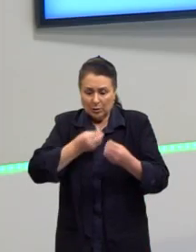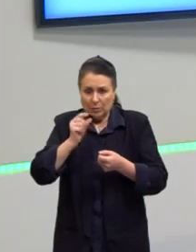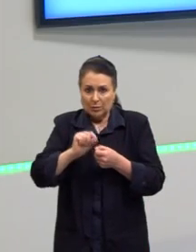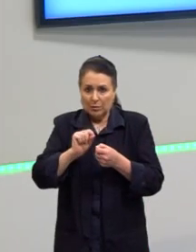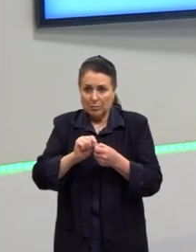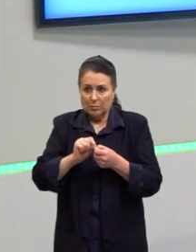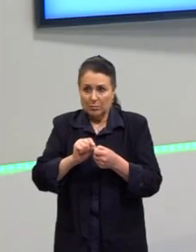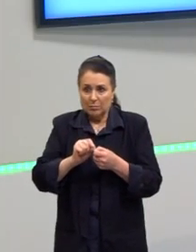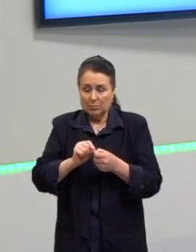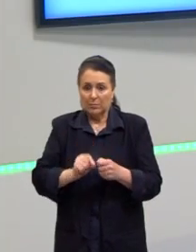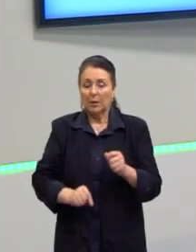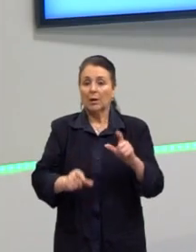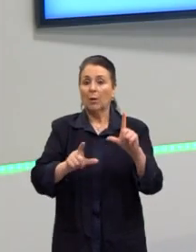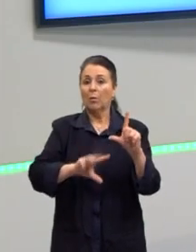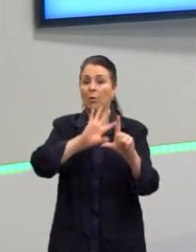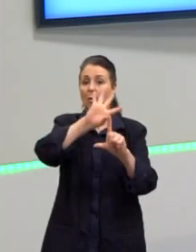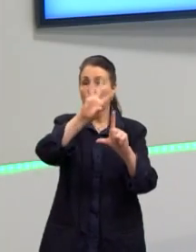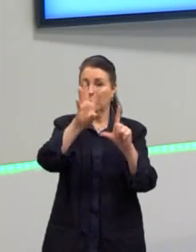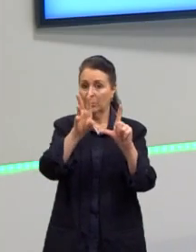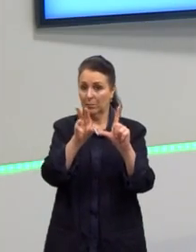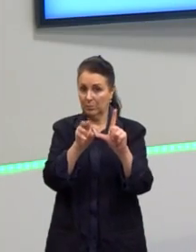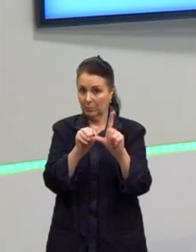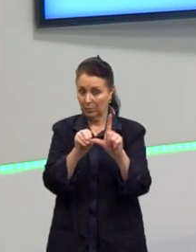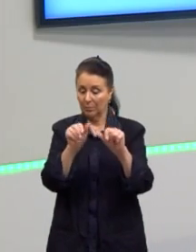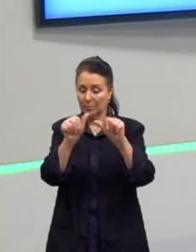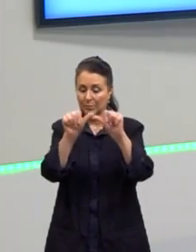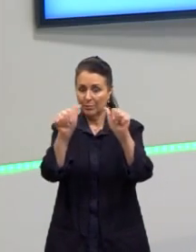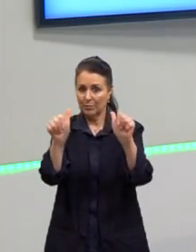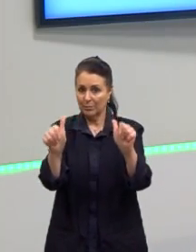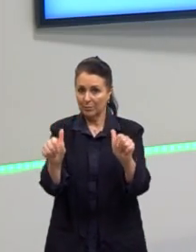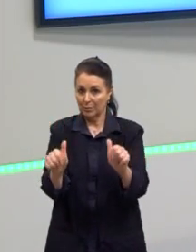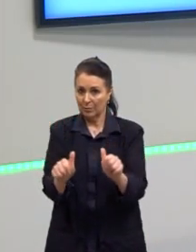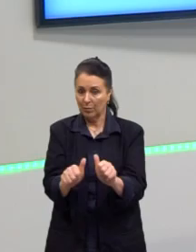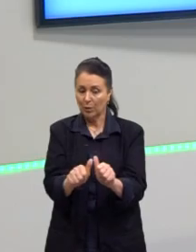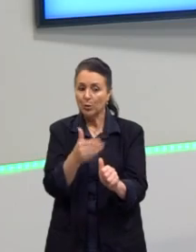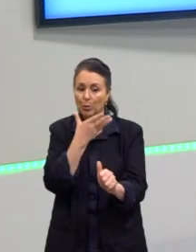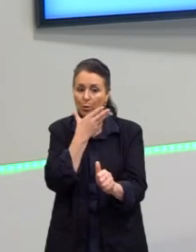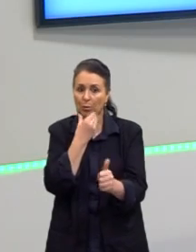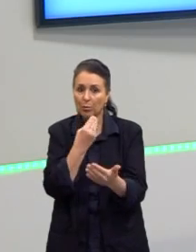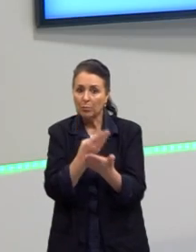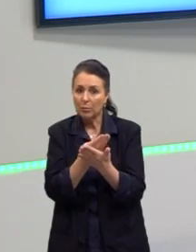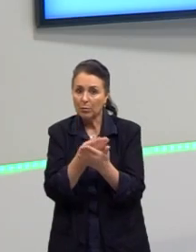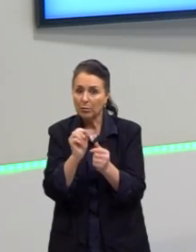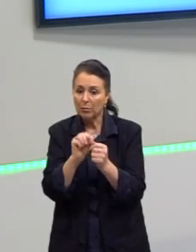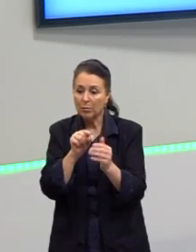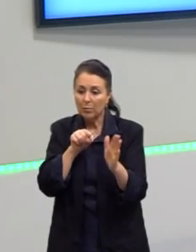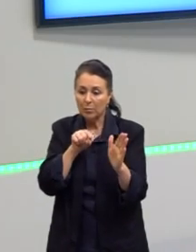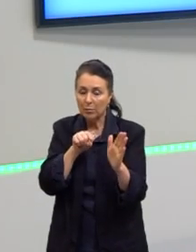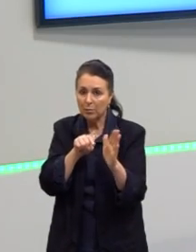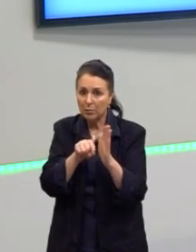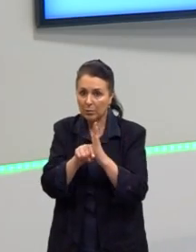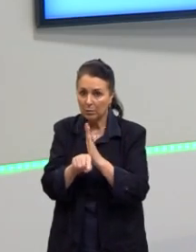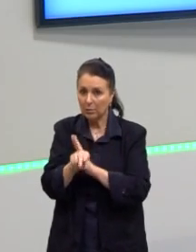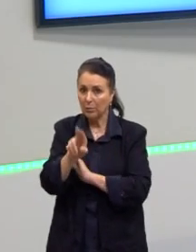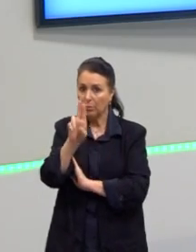no cartoon que essa imagem que nós estamos vendo o estudante Faz uma pergunta usando